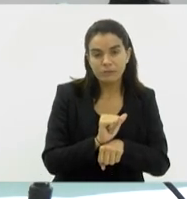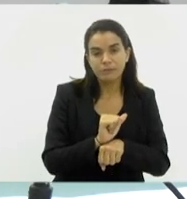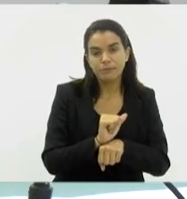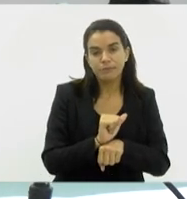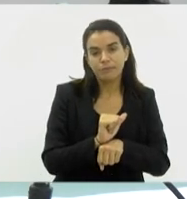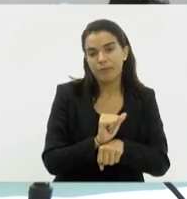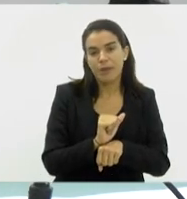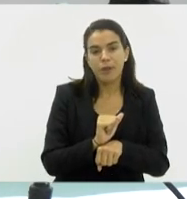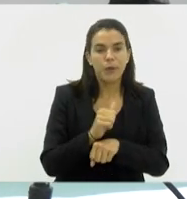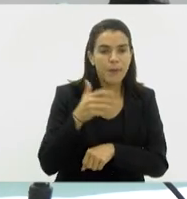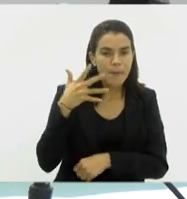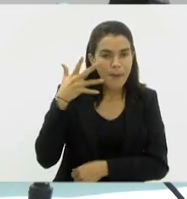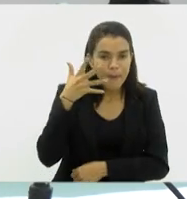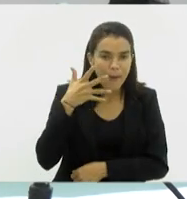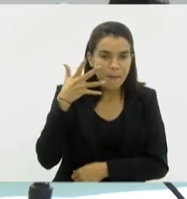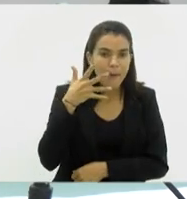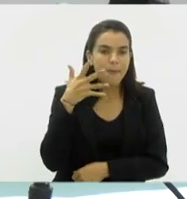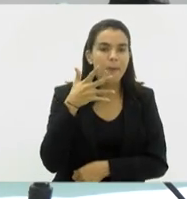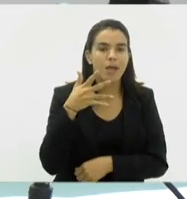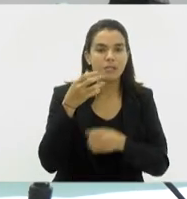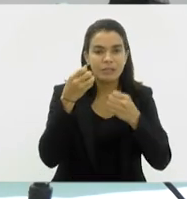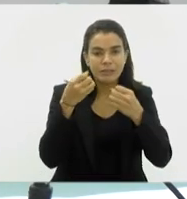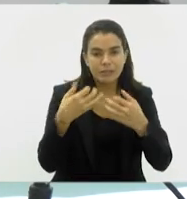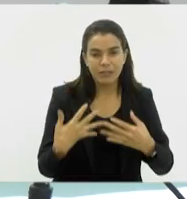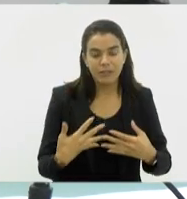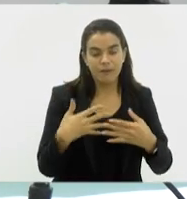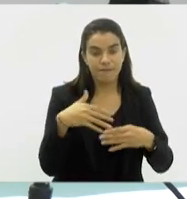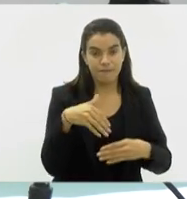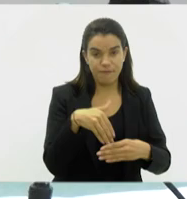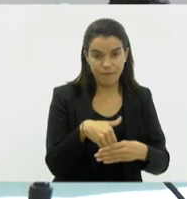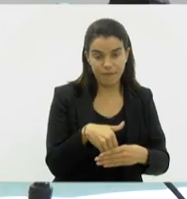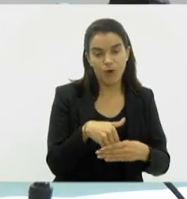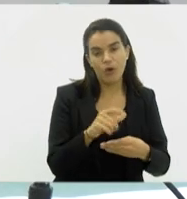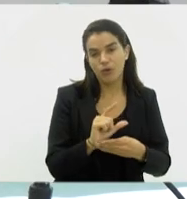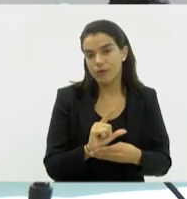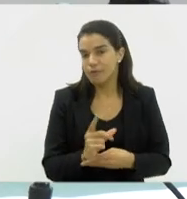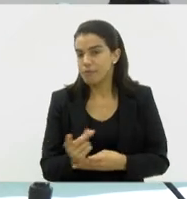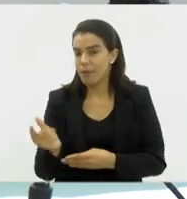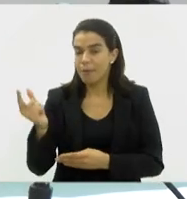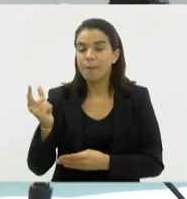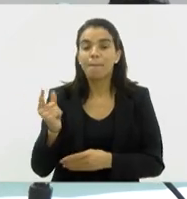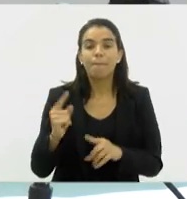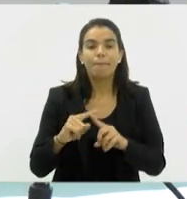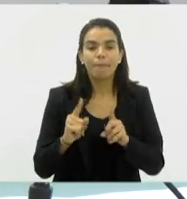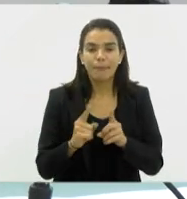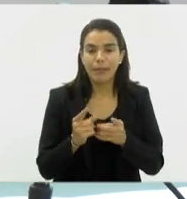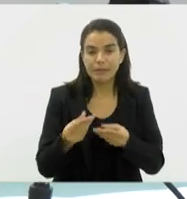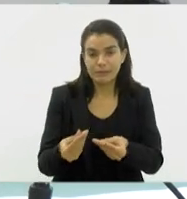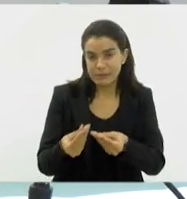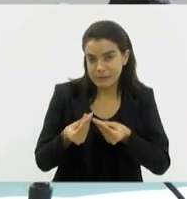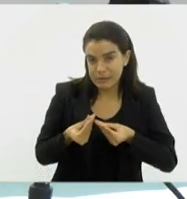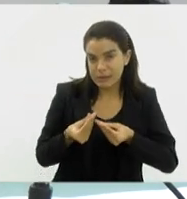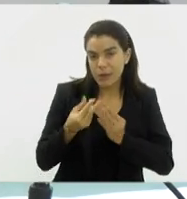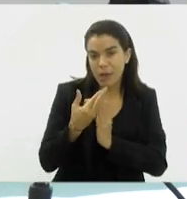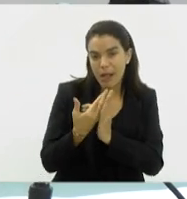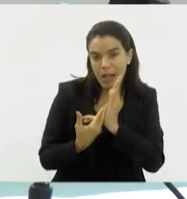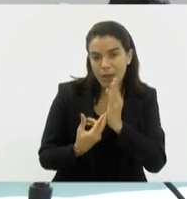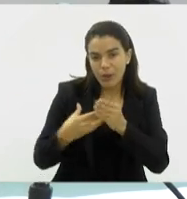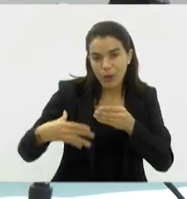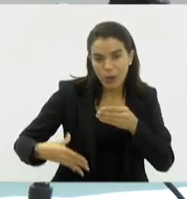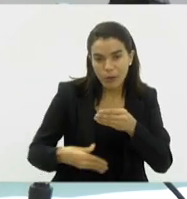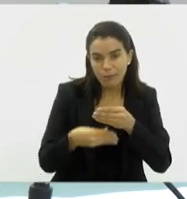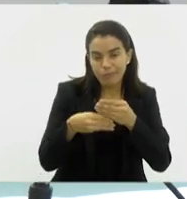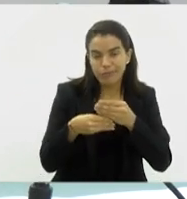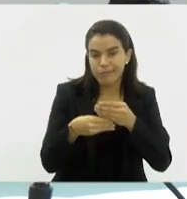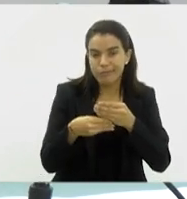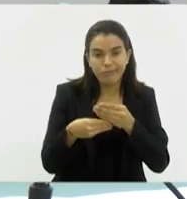sua fala do seu voto depois ele saiu mas Entregou um outro relatório aqui complementar que não